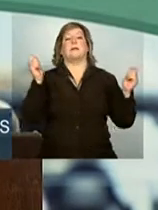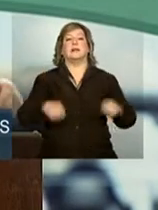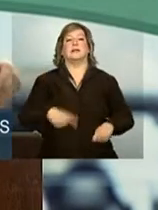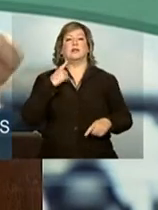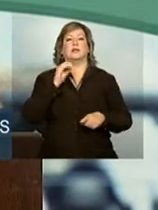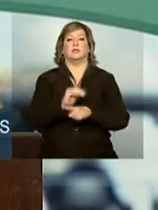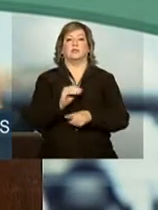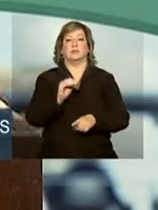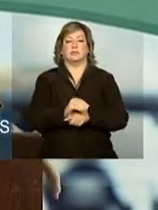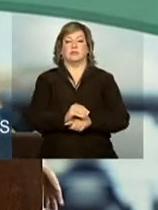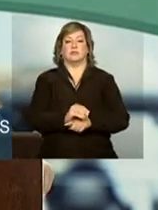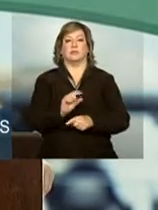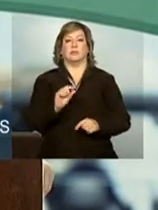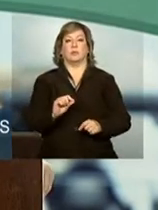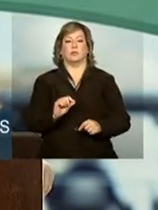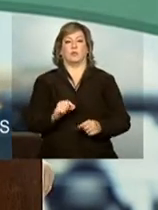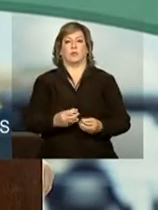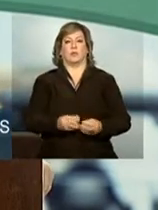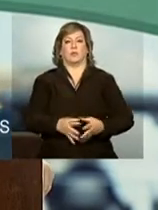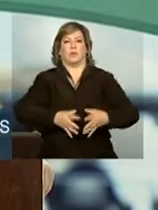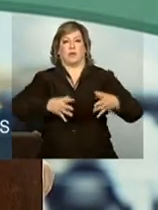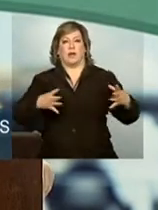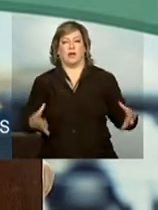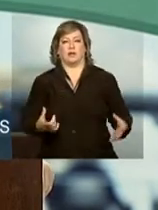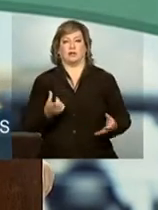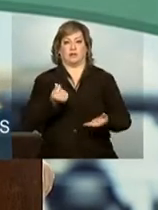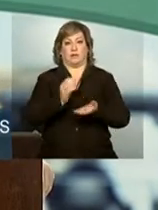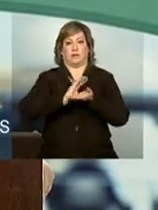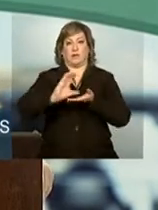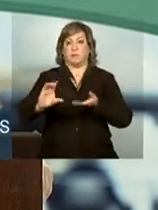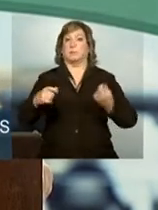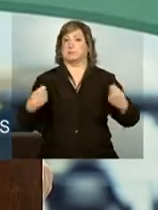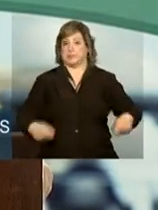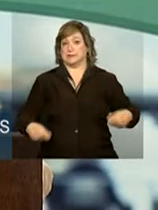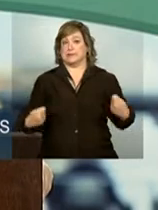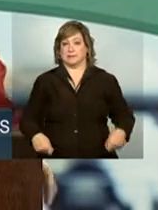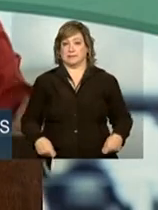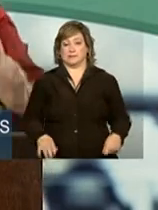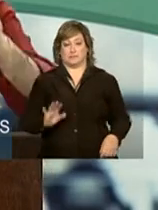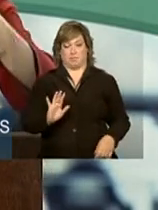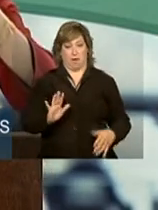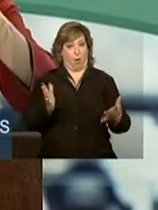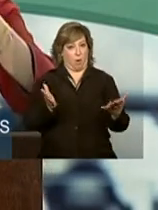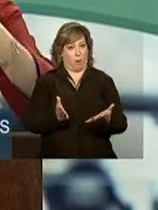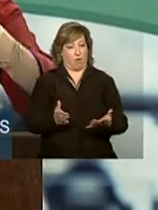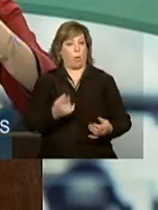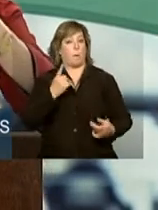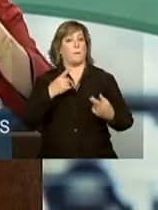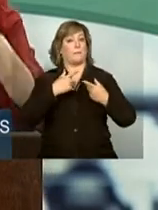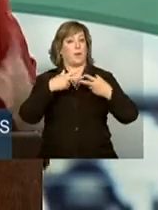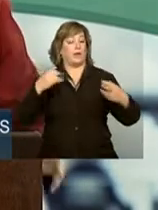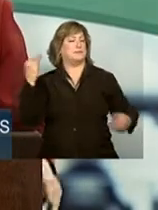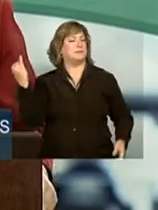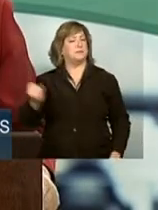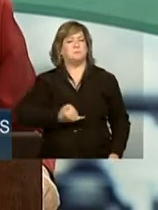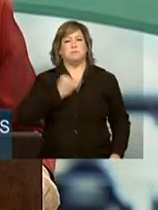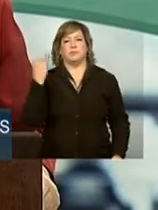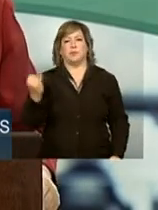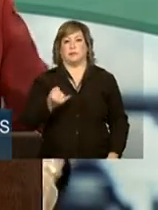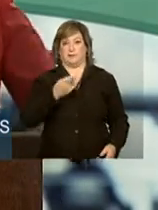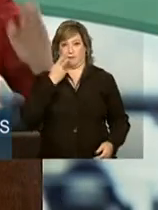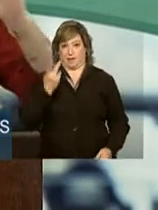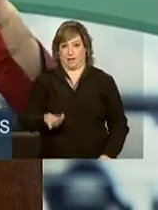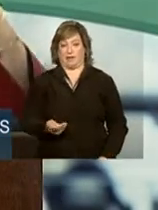sustentar os imensos investimentos que serão necessários. Agora, uma coisa é importantíssima que se